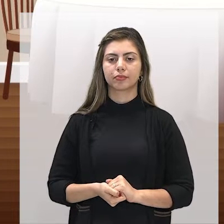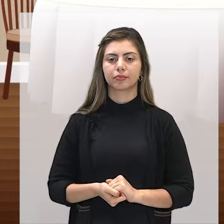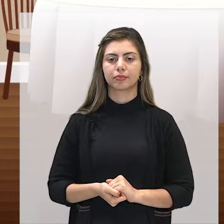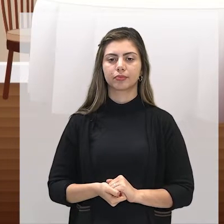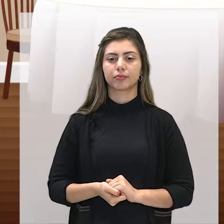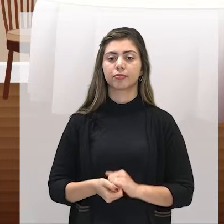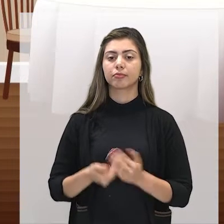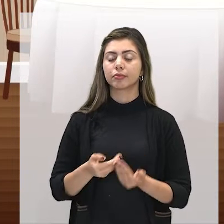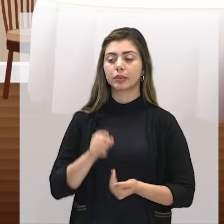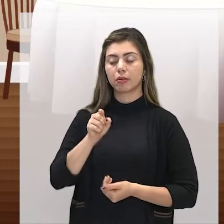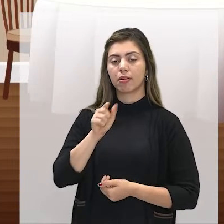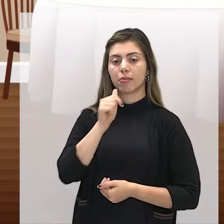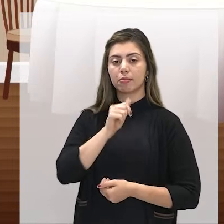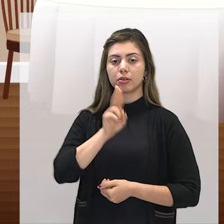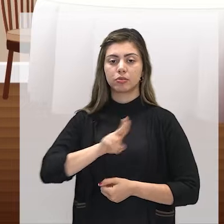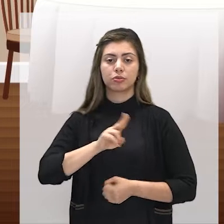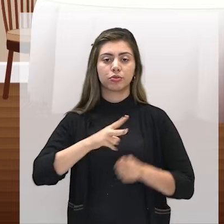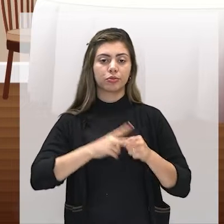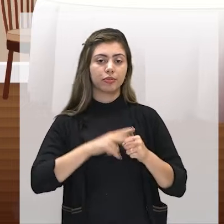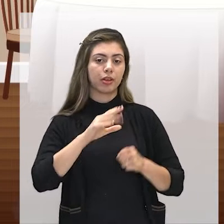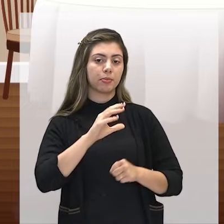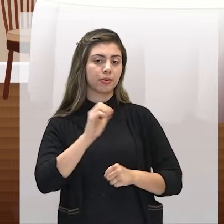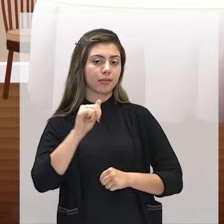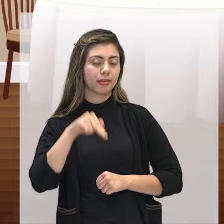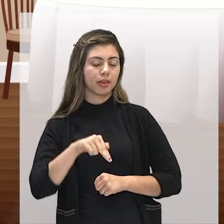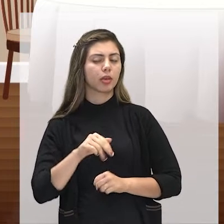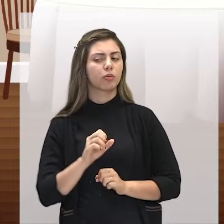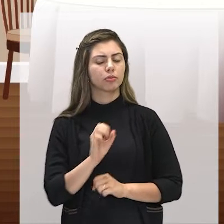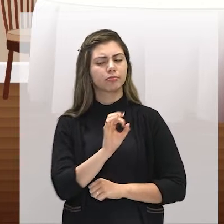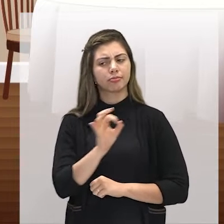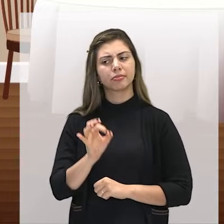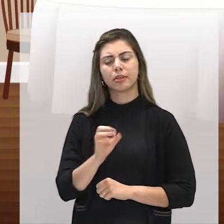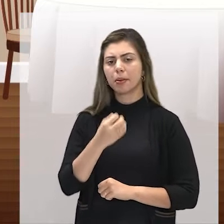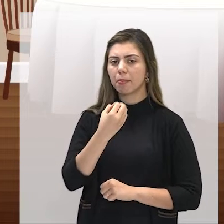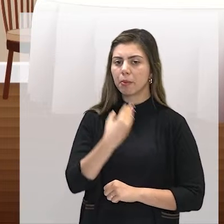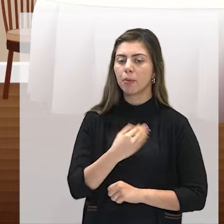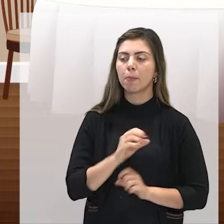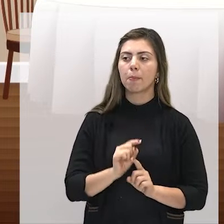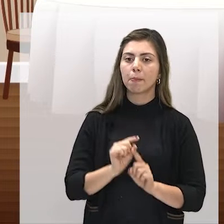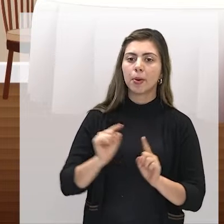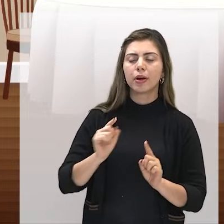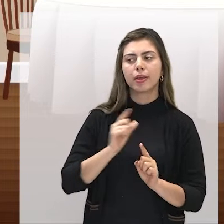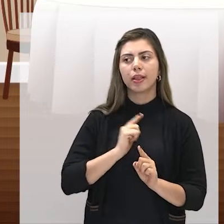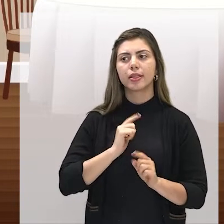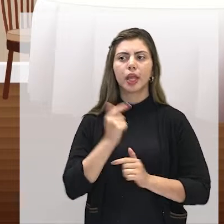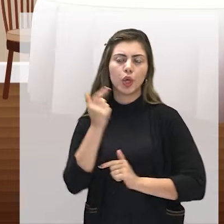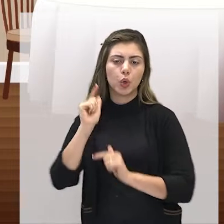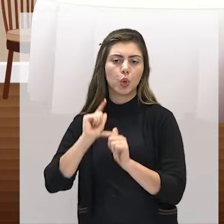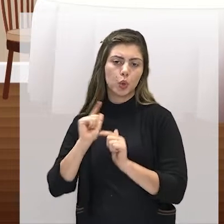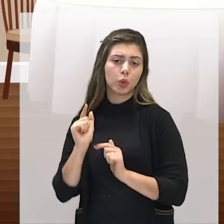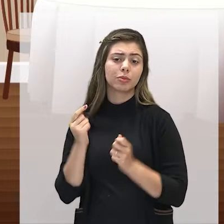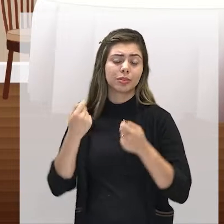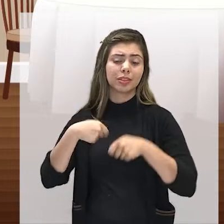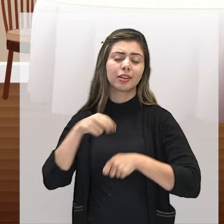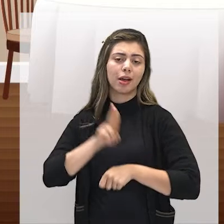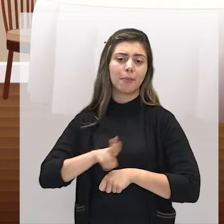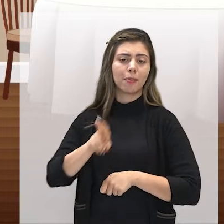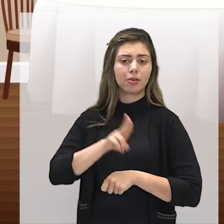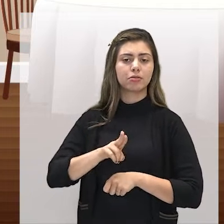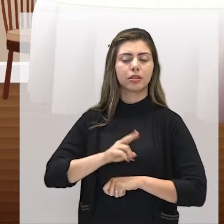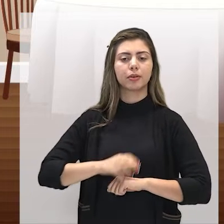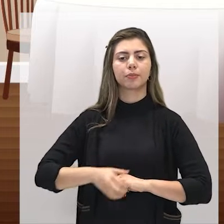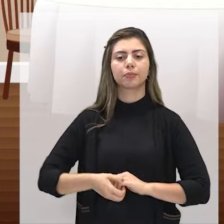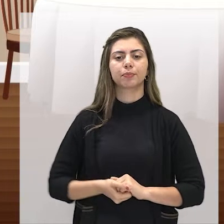please? Ela utilizou o verbo modal can, tá? Tudo bem utilizar esse verbo. Só que tem outras formas mais educadas de se